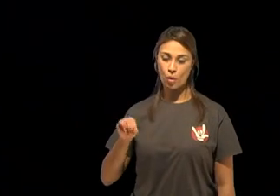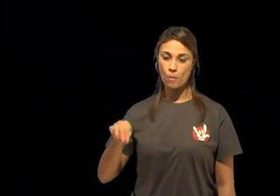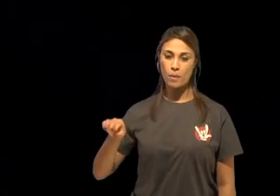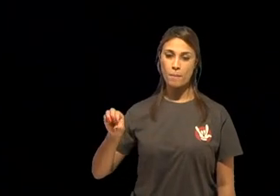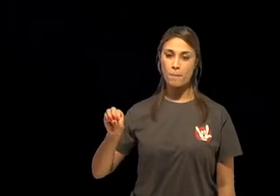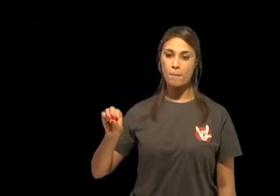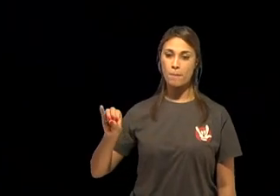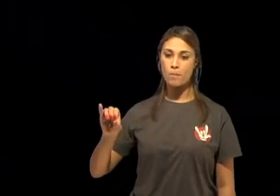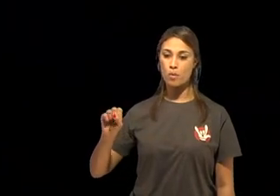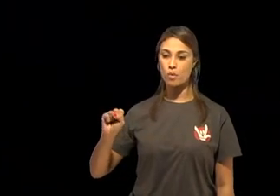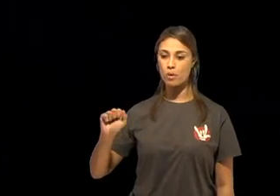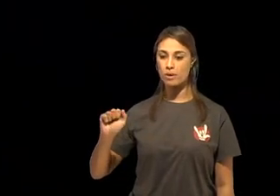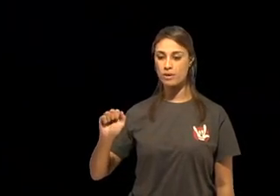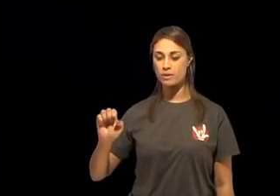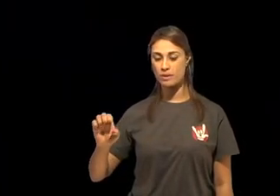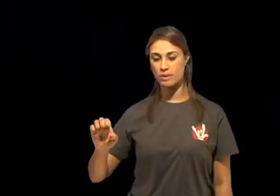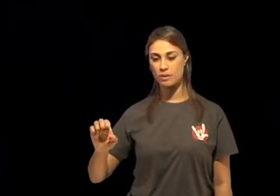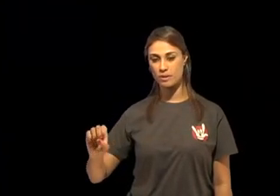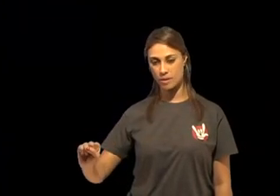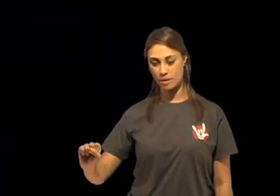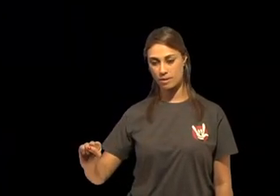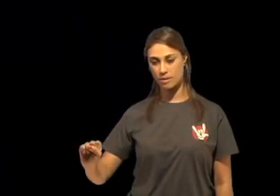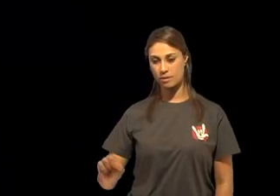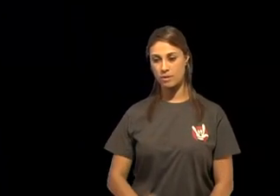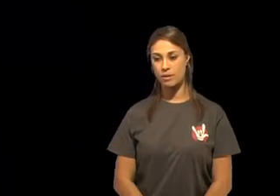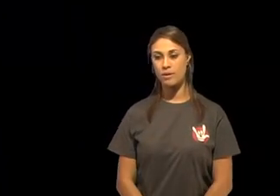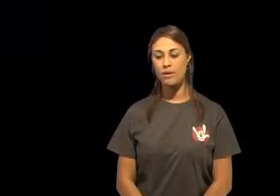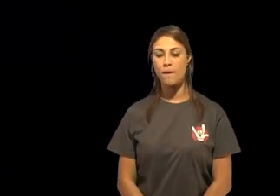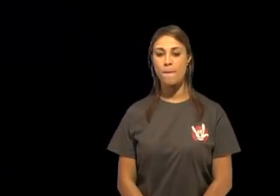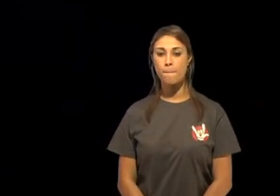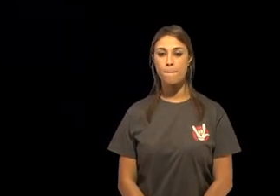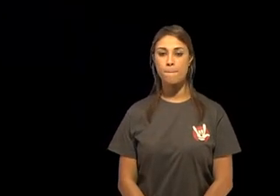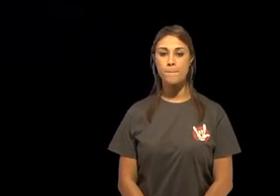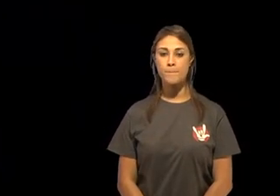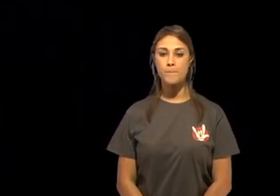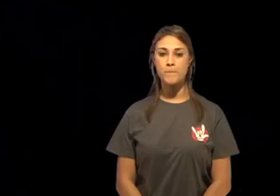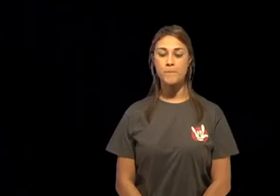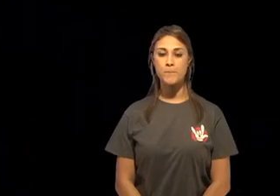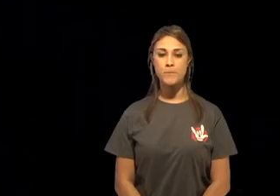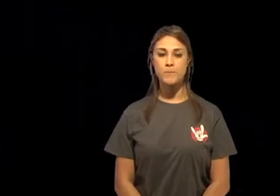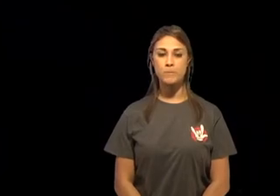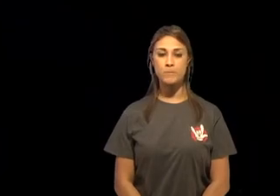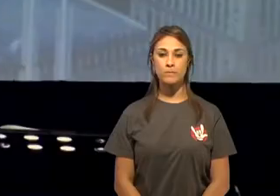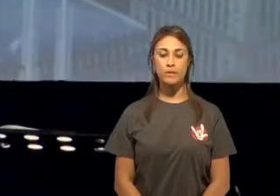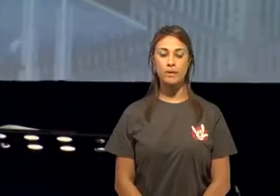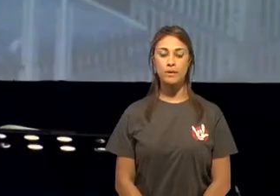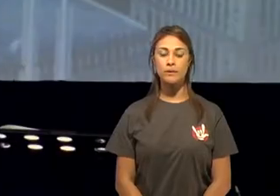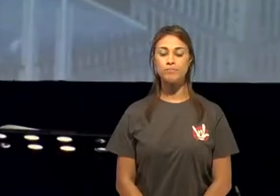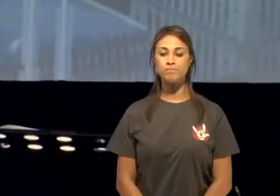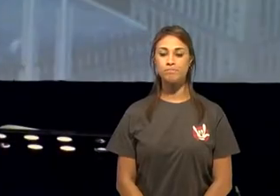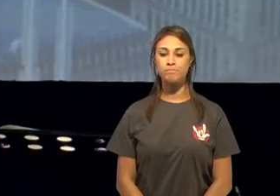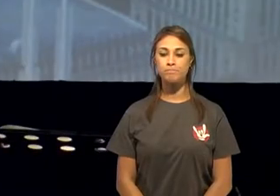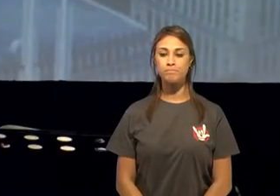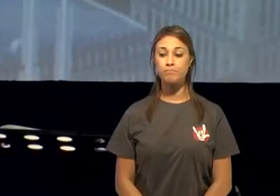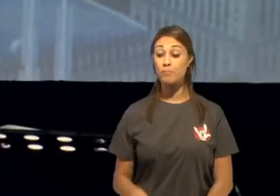vai falar isso, mas a mulher dele não suportava a igreja e